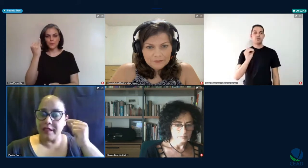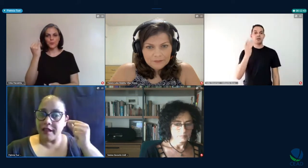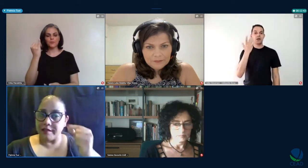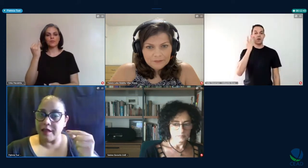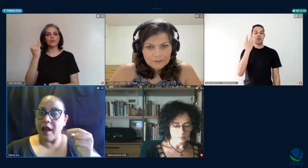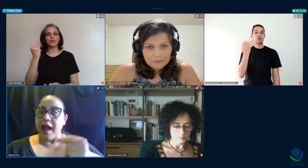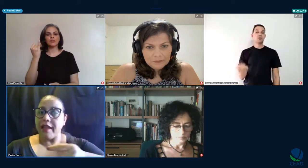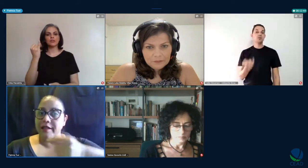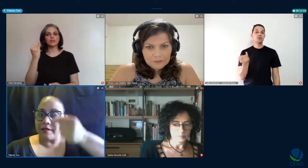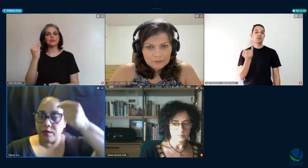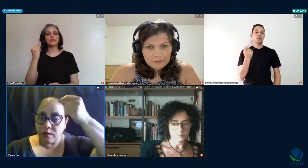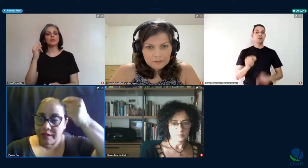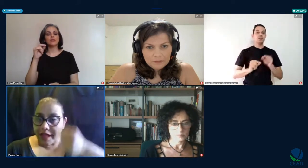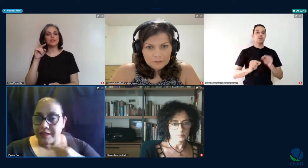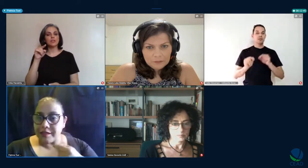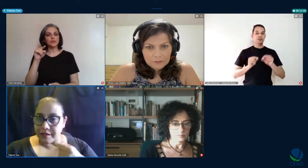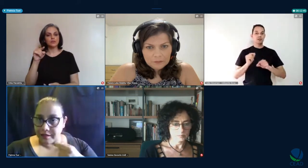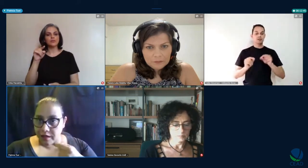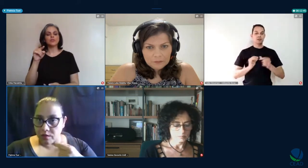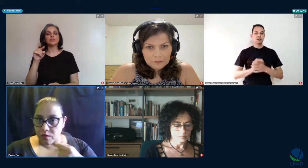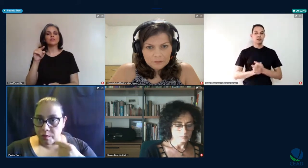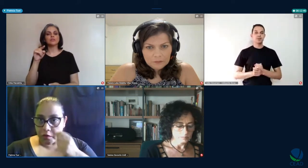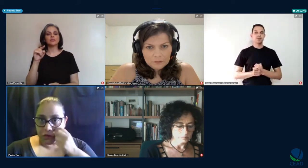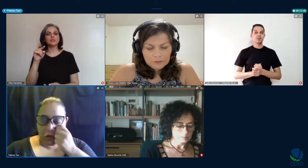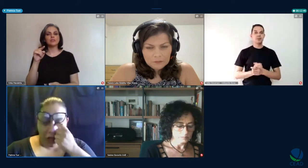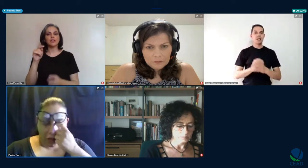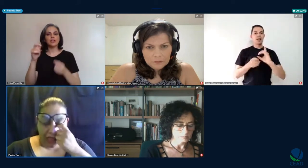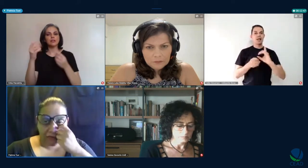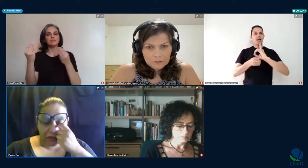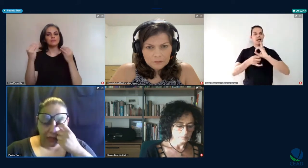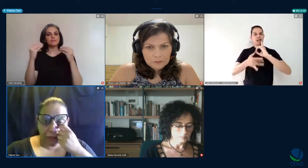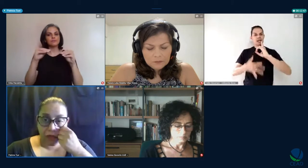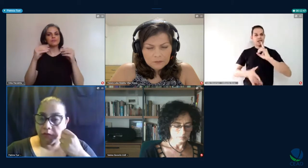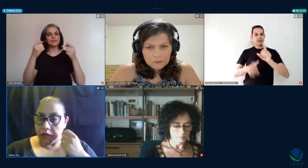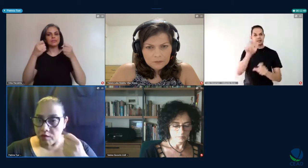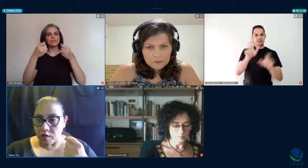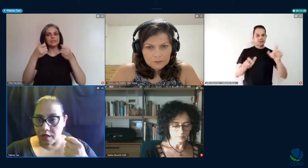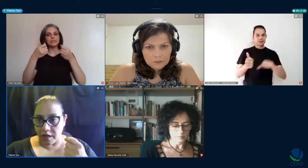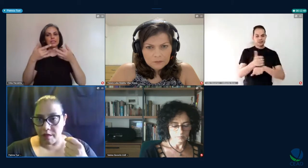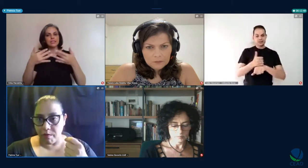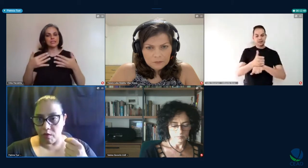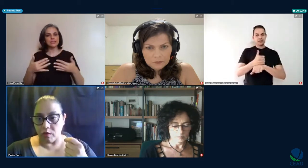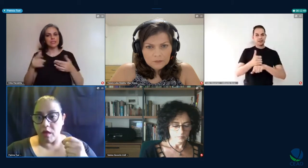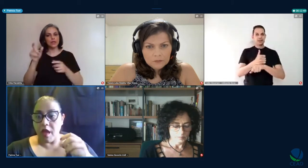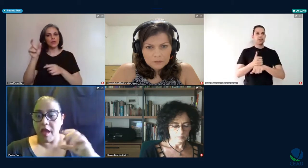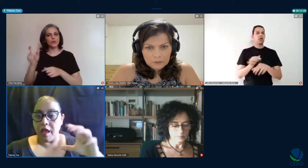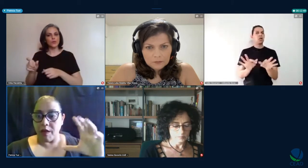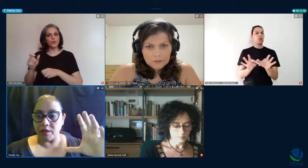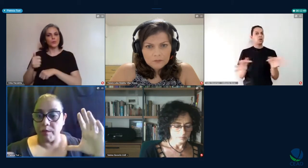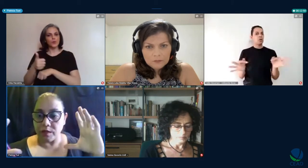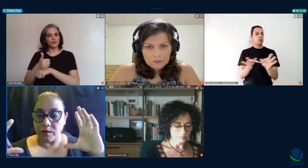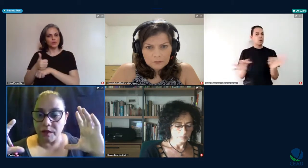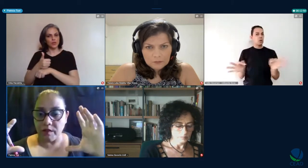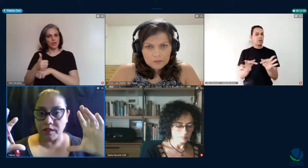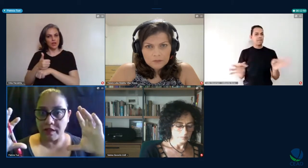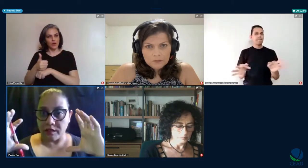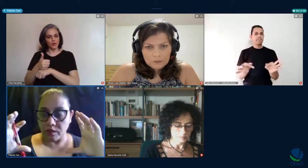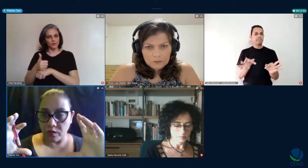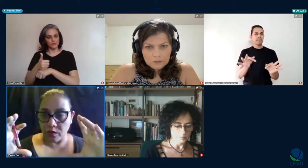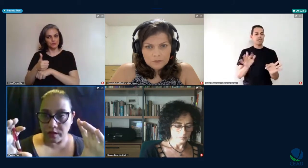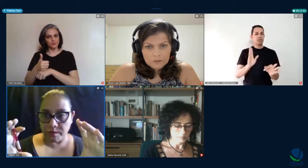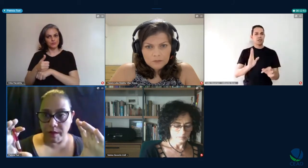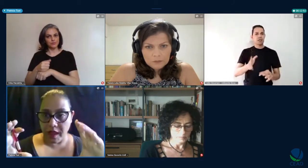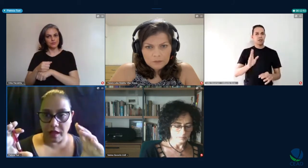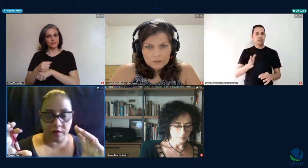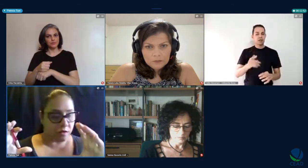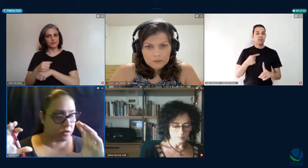você trazer a questão da descrição do profissional. E aí você é bem humilde naquele ponto. Eu acho que a partir do momento em que você traz